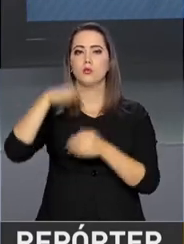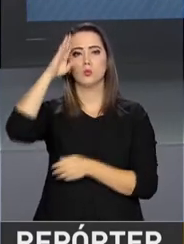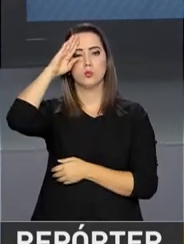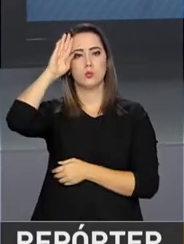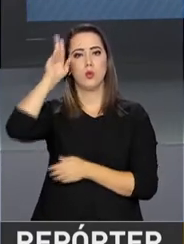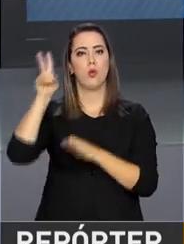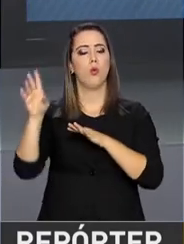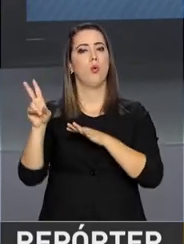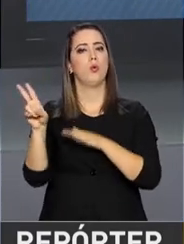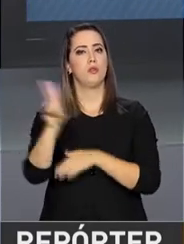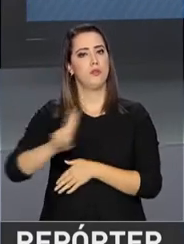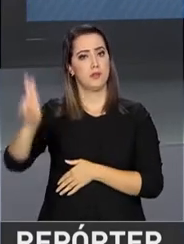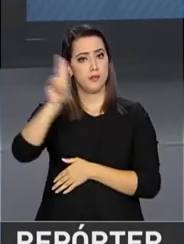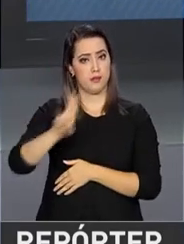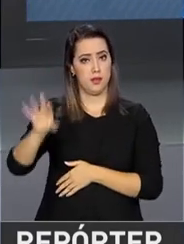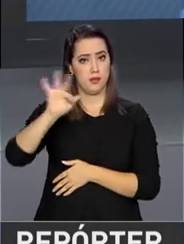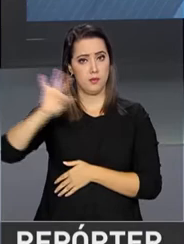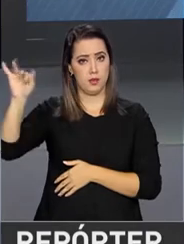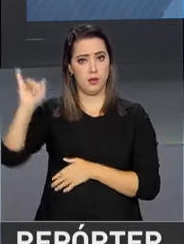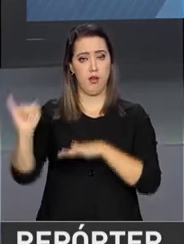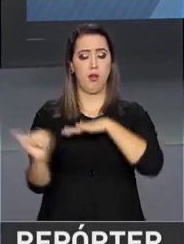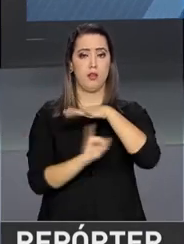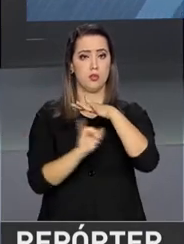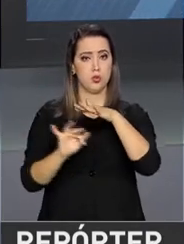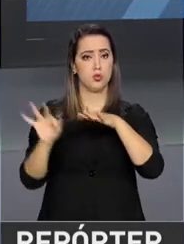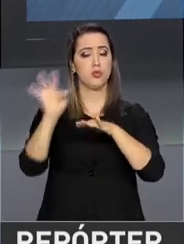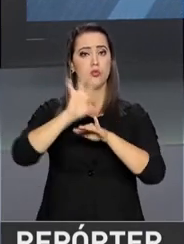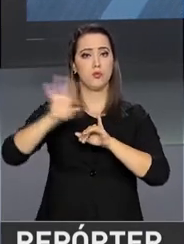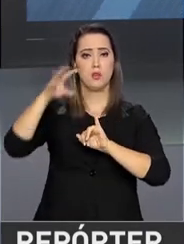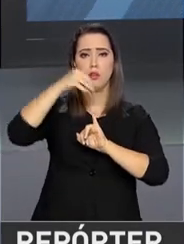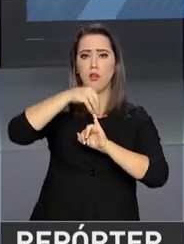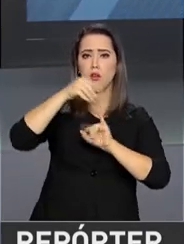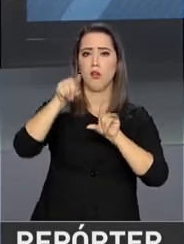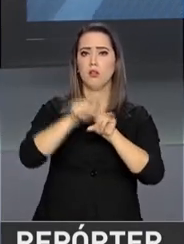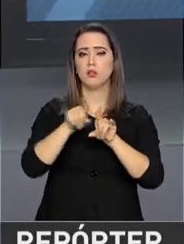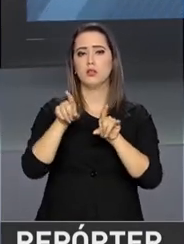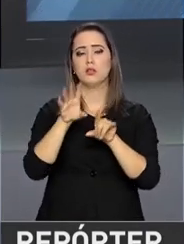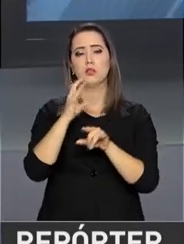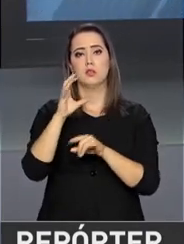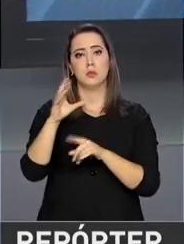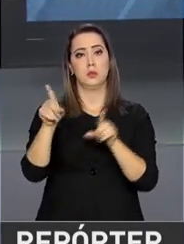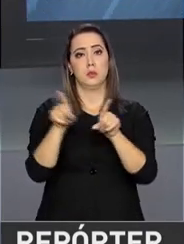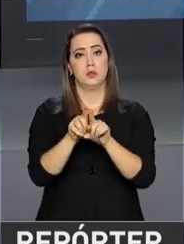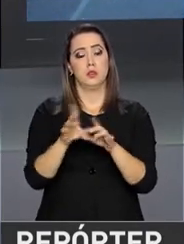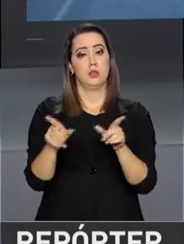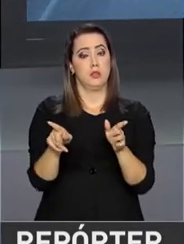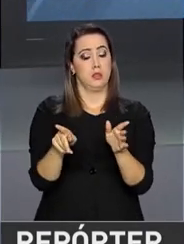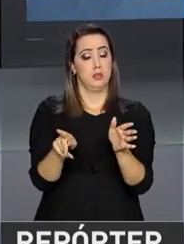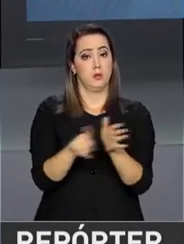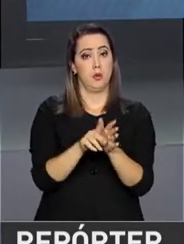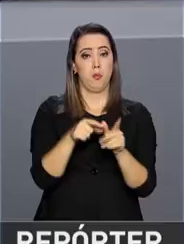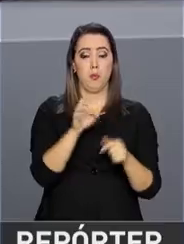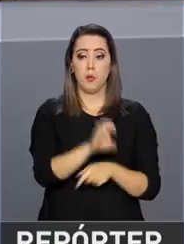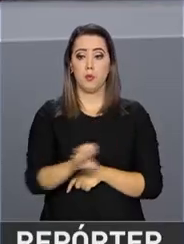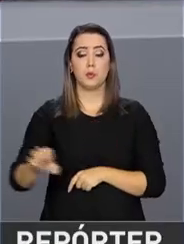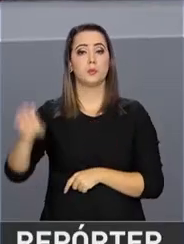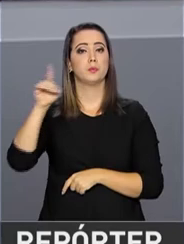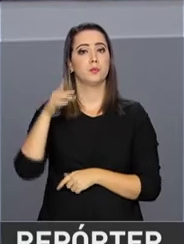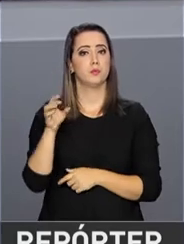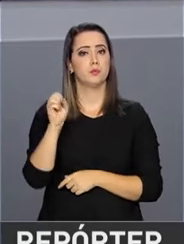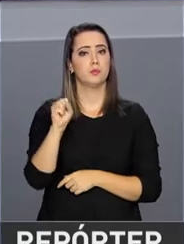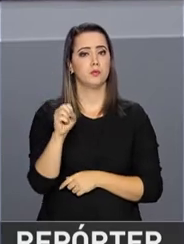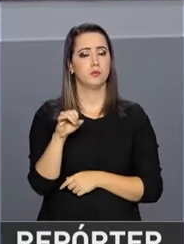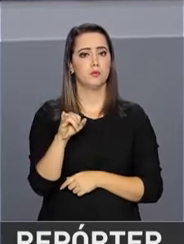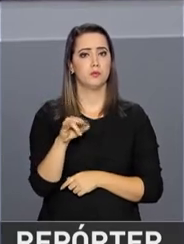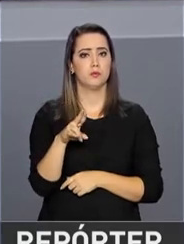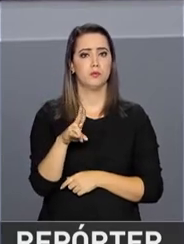universidades federais e institutos federais de educação ciência e tecnologia e instituições estaduais também o sisu é um sistema